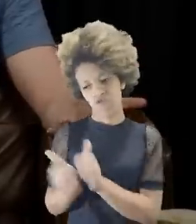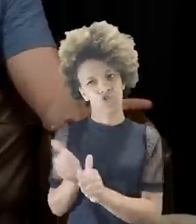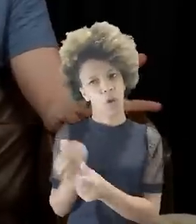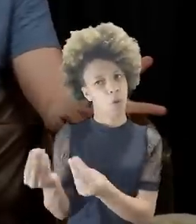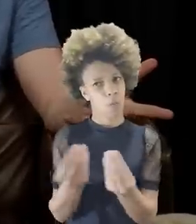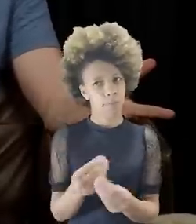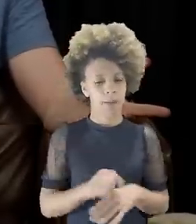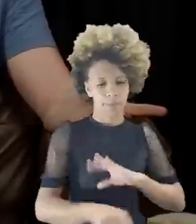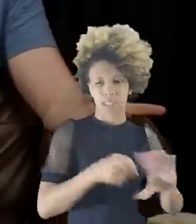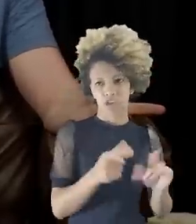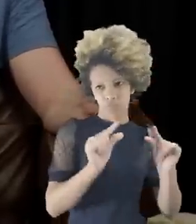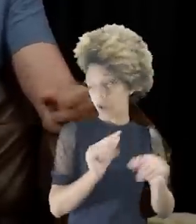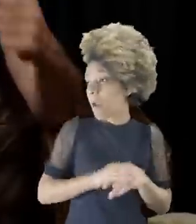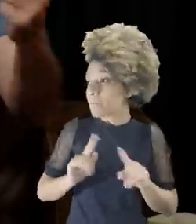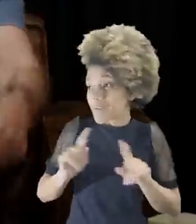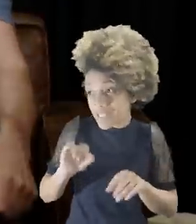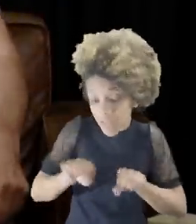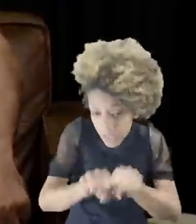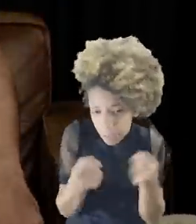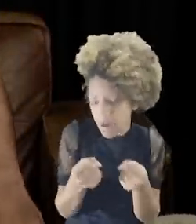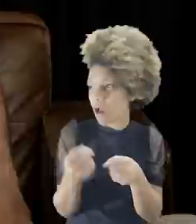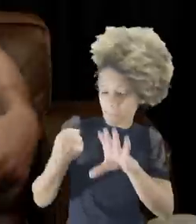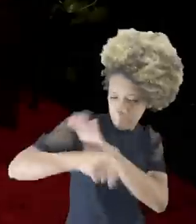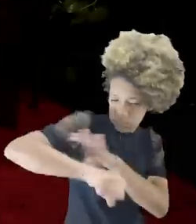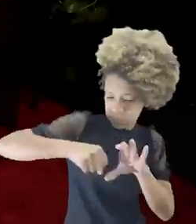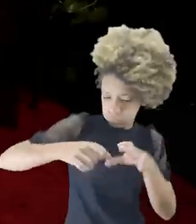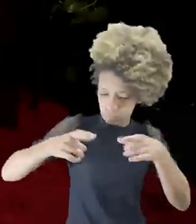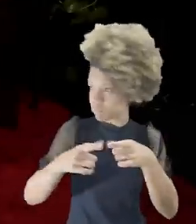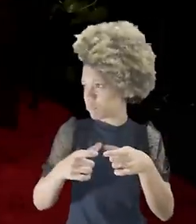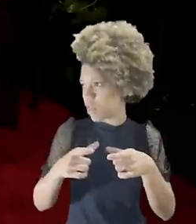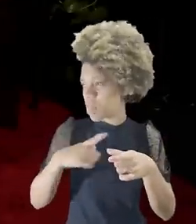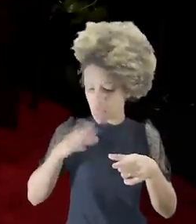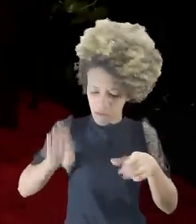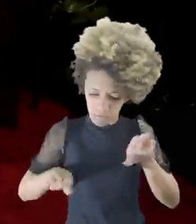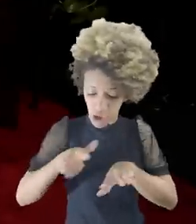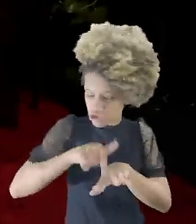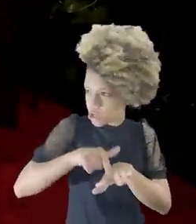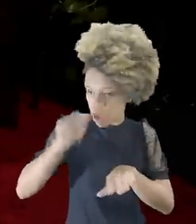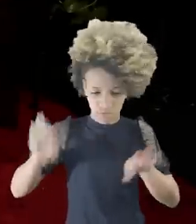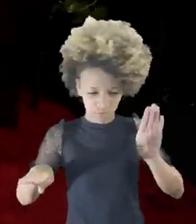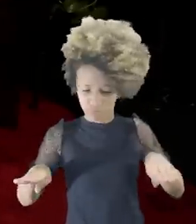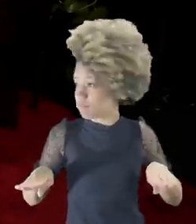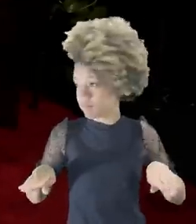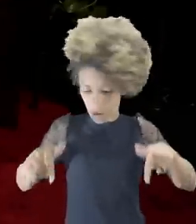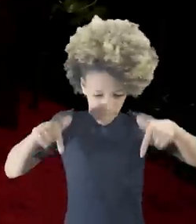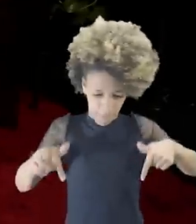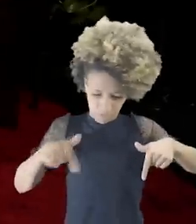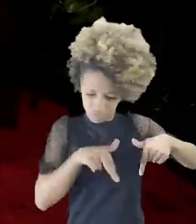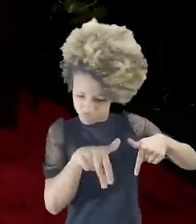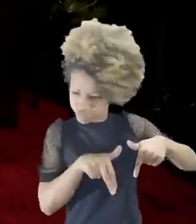vamos supor a trave quebrou atrás você vai lá coloca o chinelo já foi tá feito não tem o